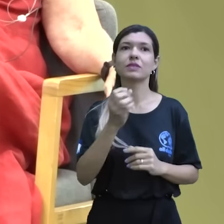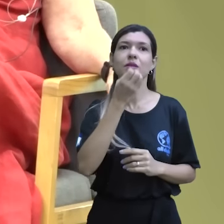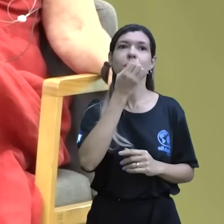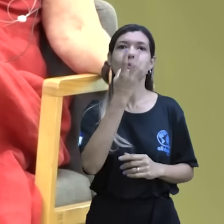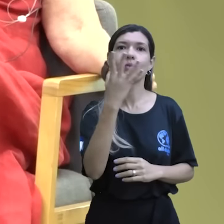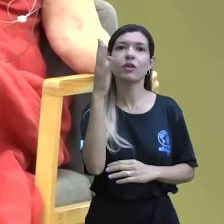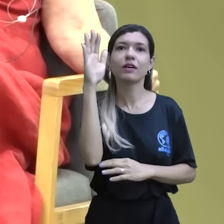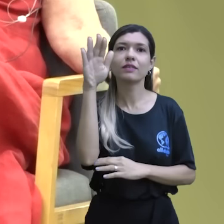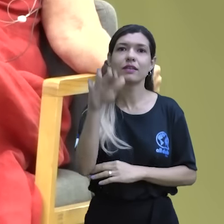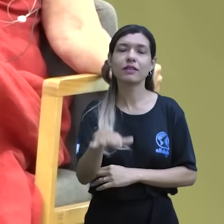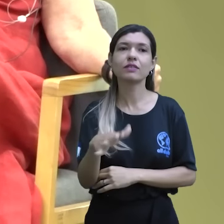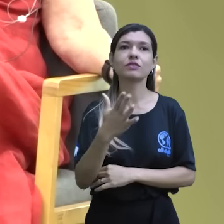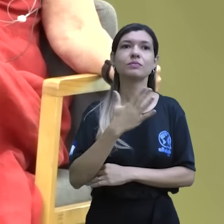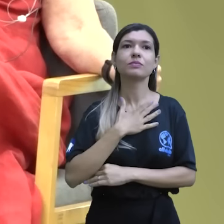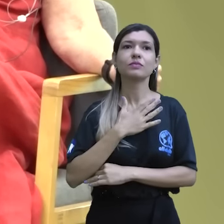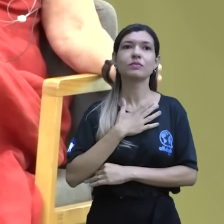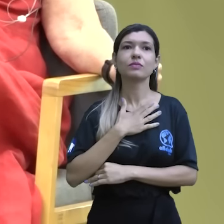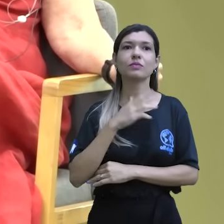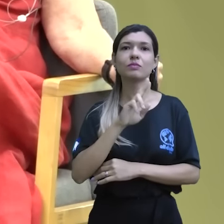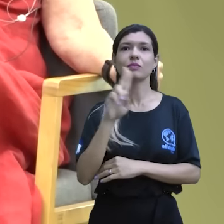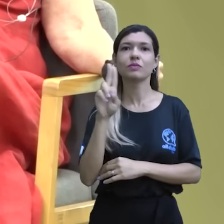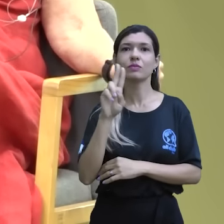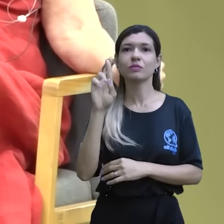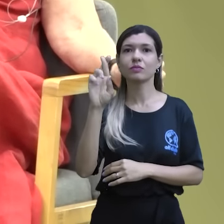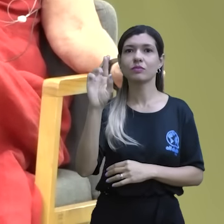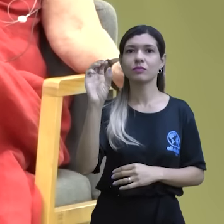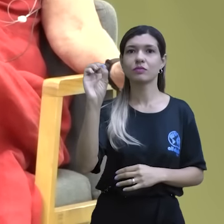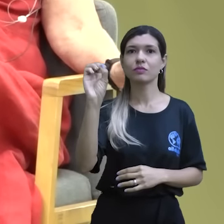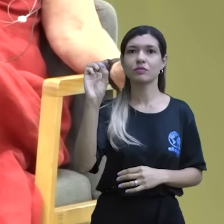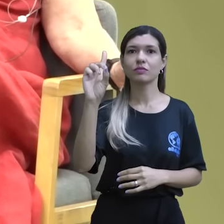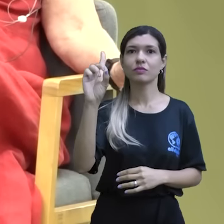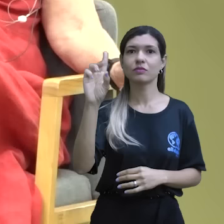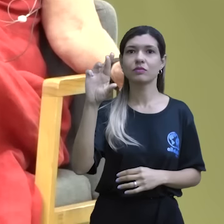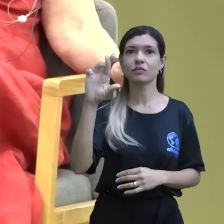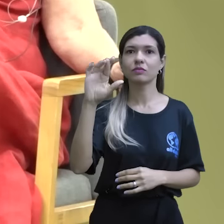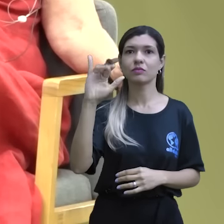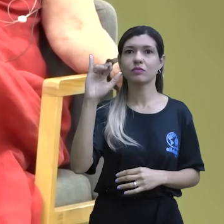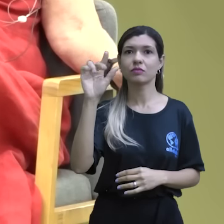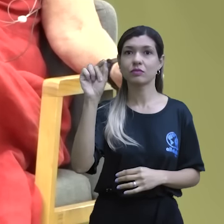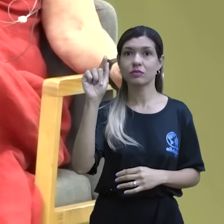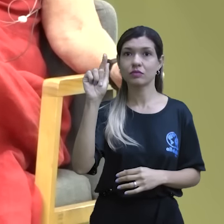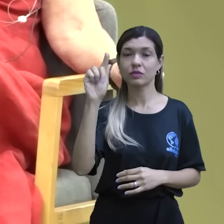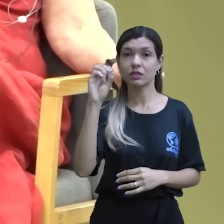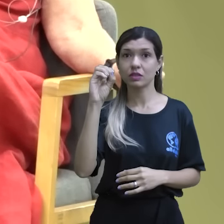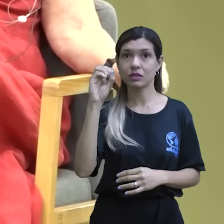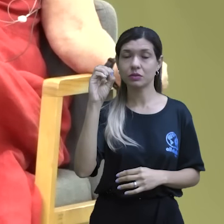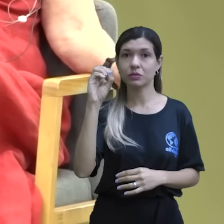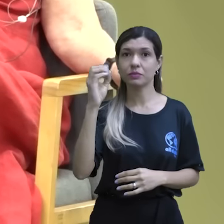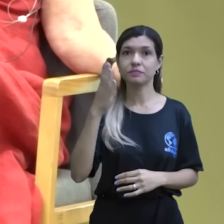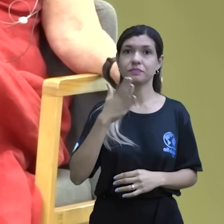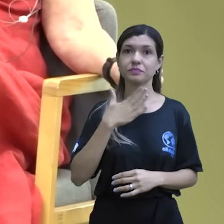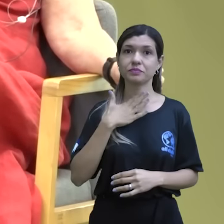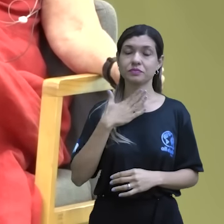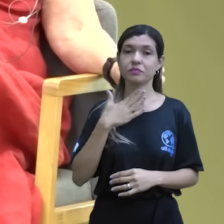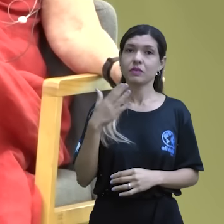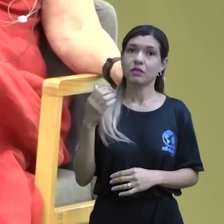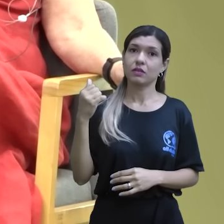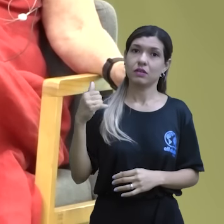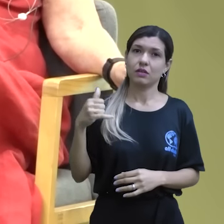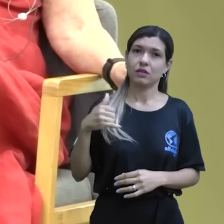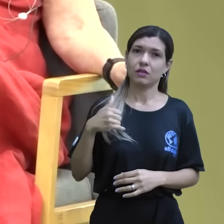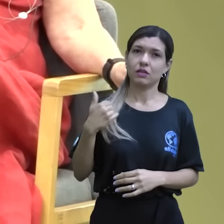Globo fez uma novela escrita pelo Agnaldo Silva chamada Fera Ferida, que era uma adaptação de vários contos do Lima. Não por acaso, a